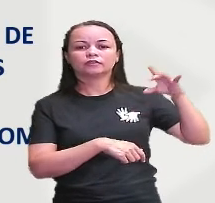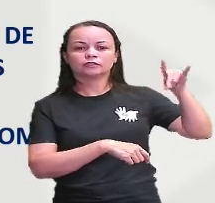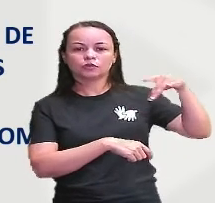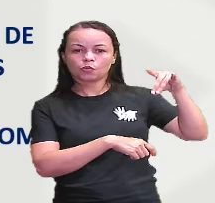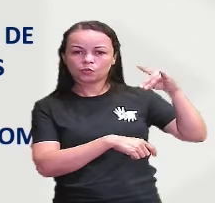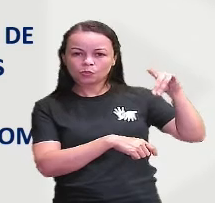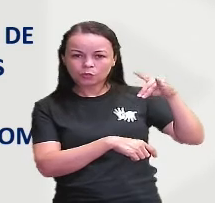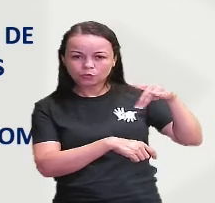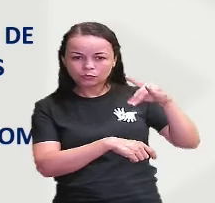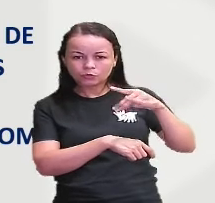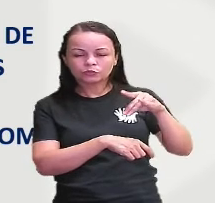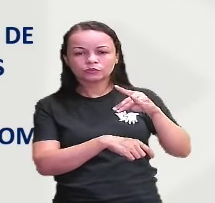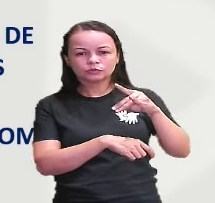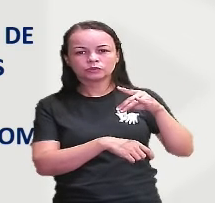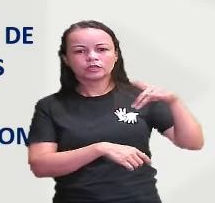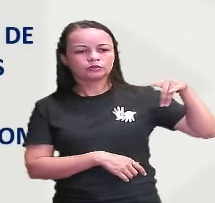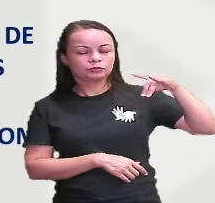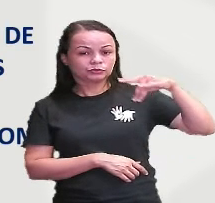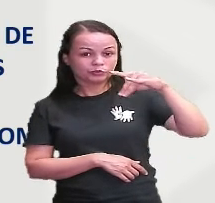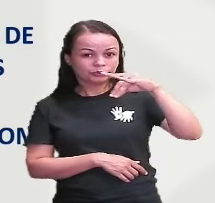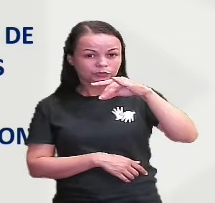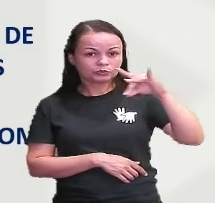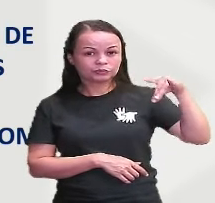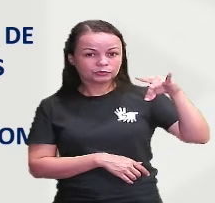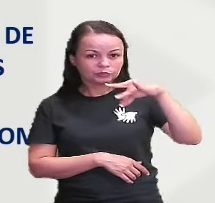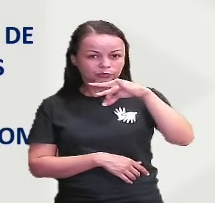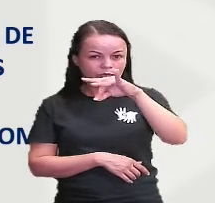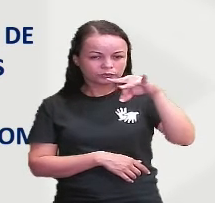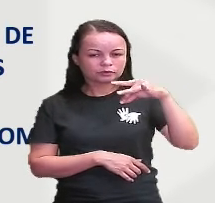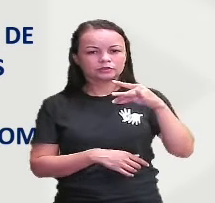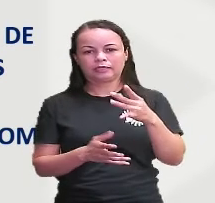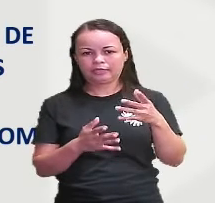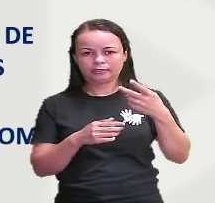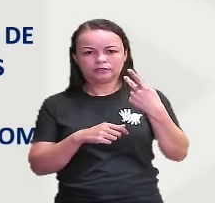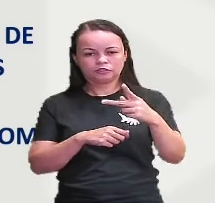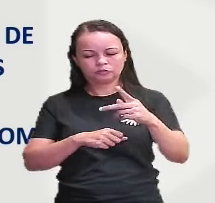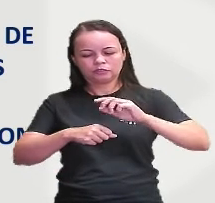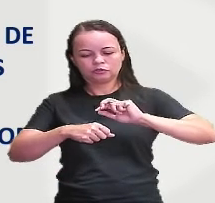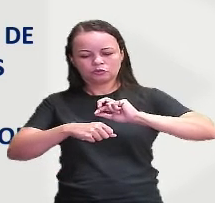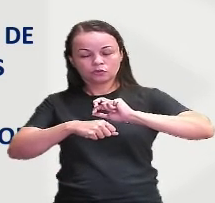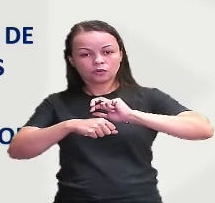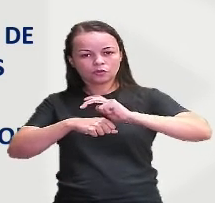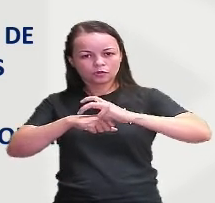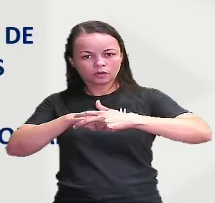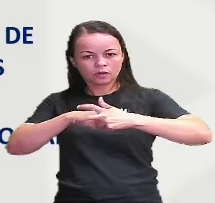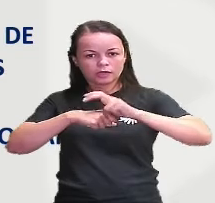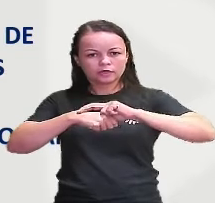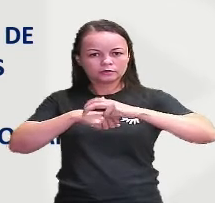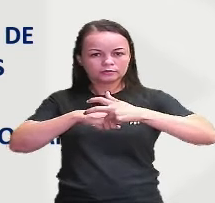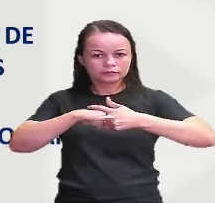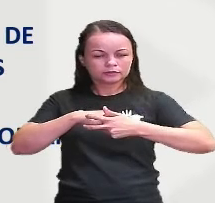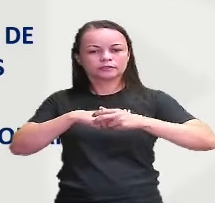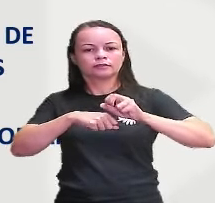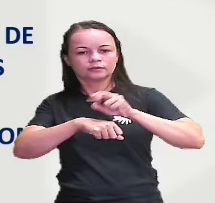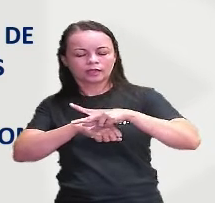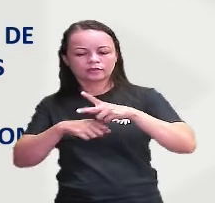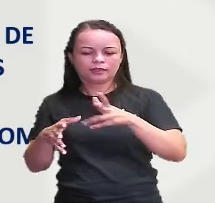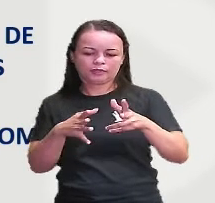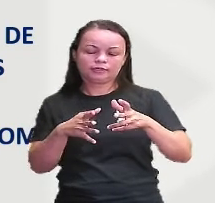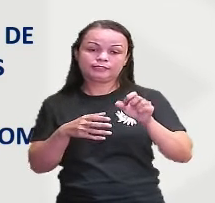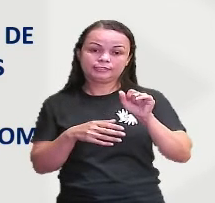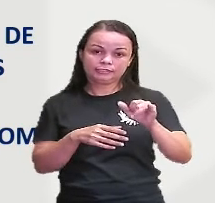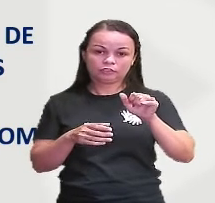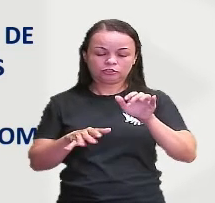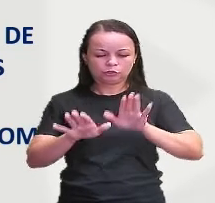o Aedes aegypti, né, que é transmissor da dengue. A partir do momento que a gente tem esse tipo de conhecimento, a gente, obviamente, vai estar melhorando,